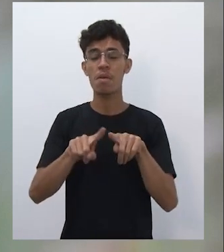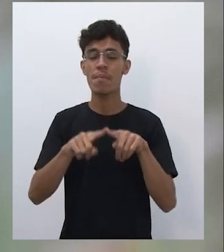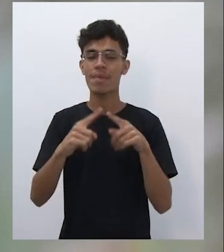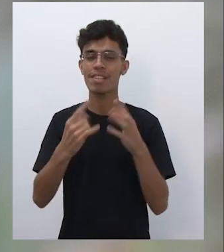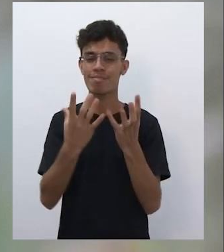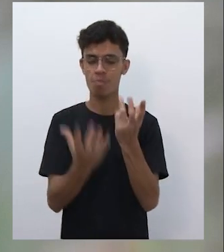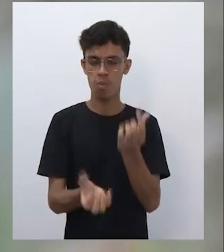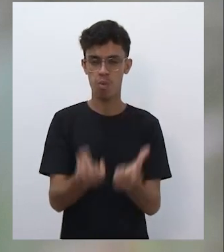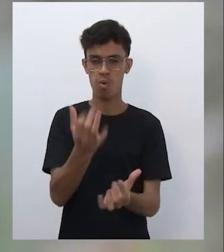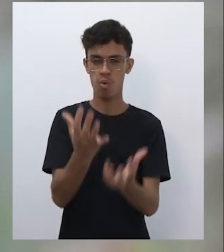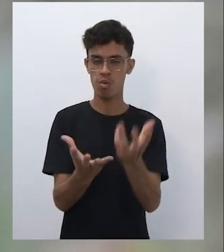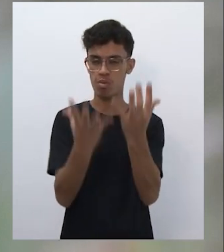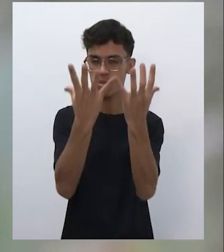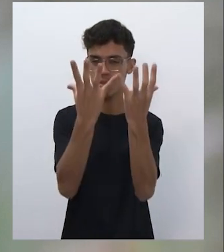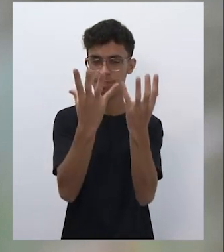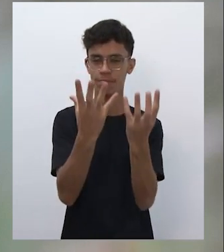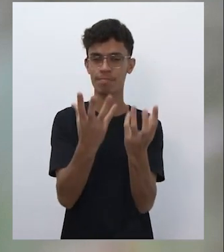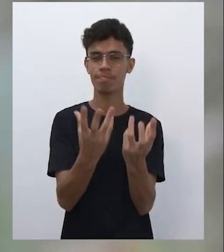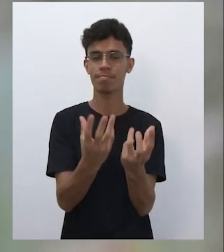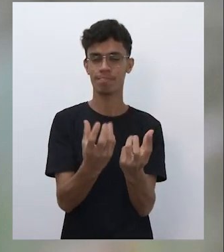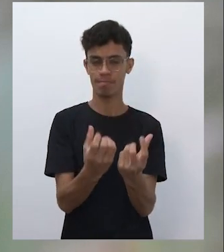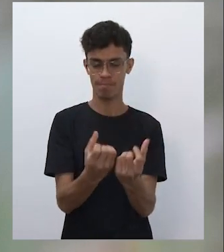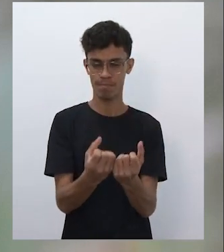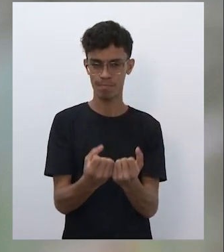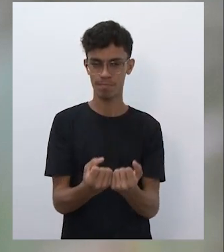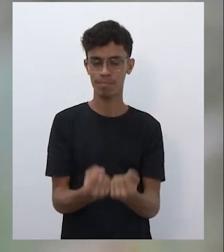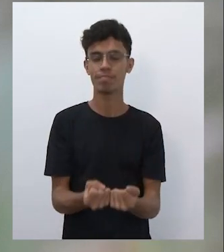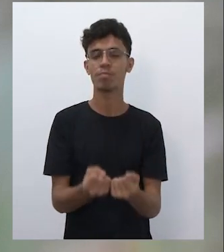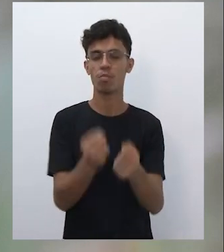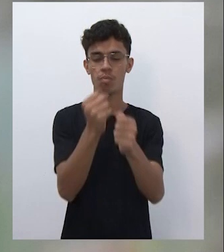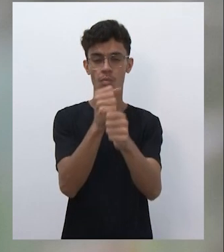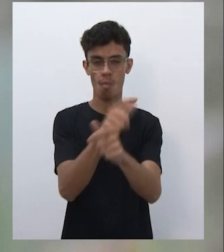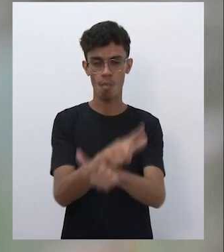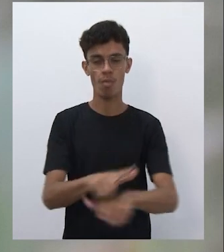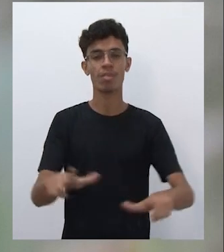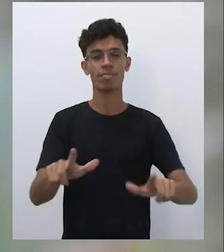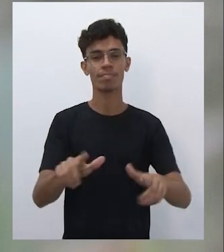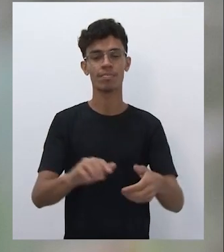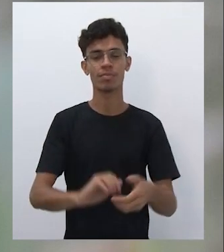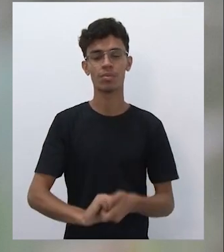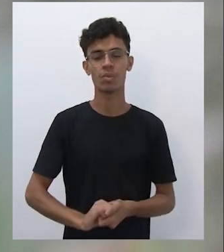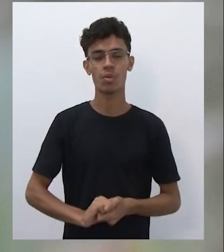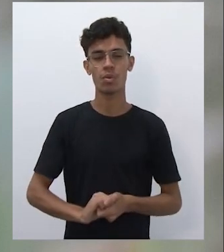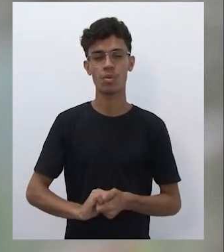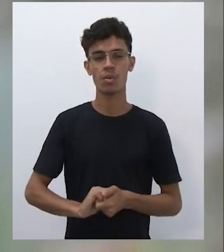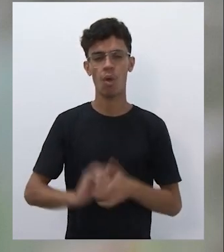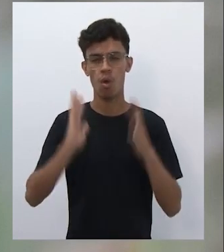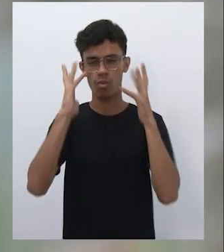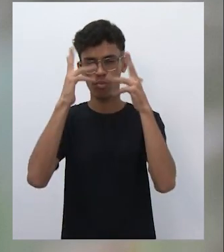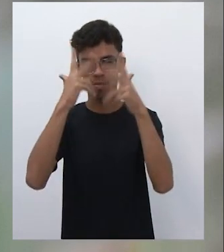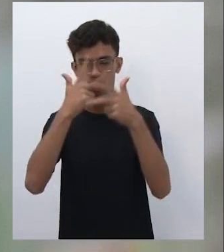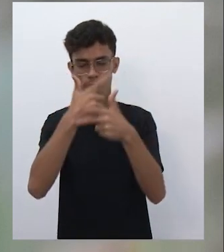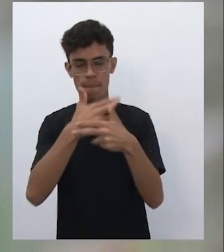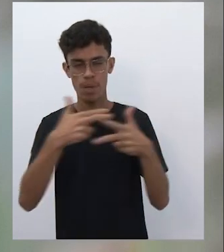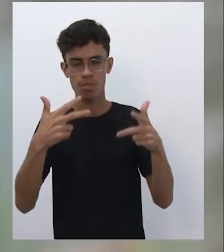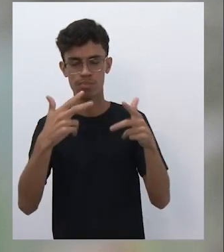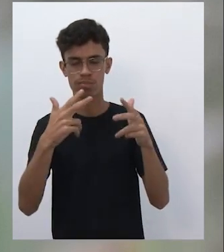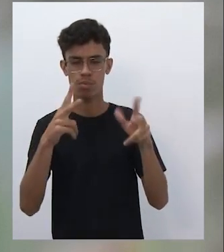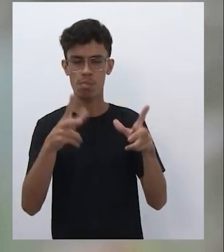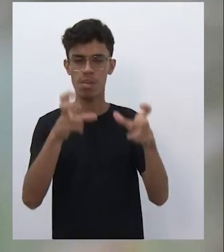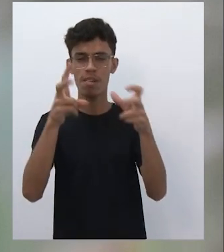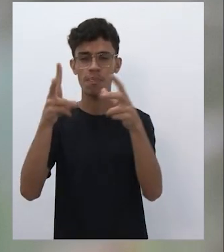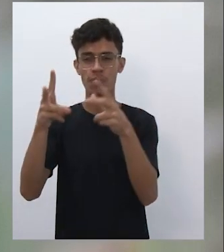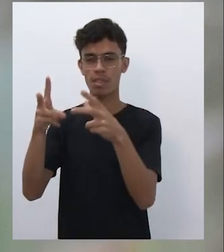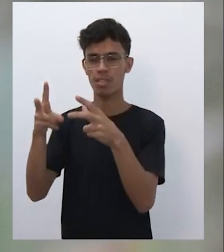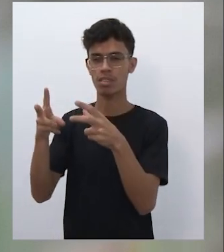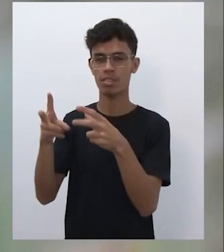controlado misteriosamente, antes que a floresta inteira fosse queimada. Logo, os outros animais também perceberam a grandiosidade do gesto do